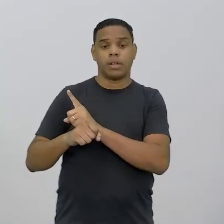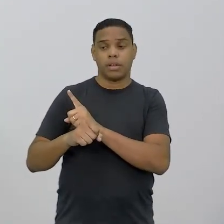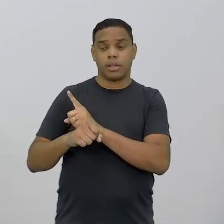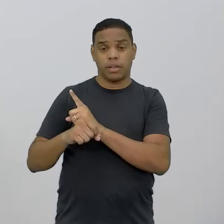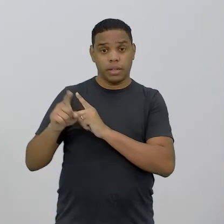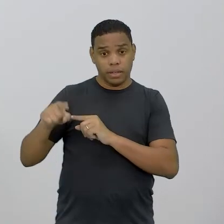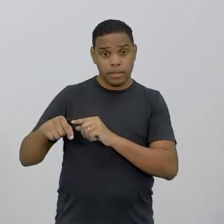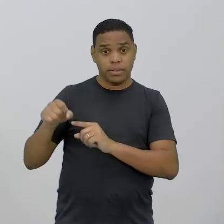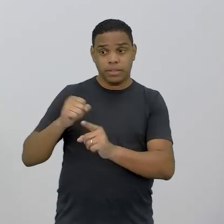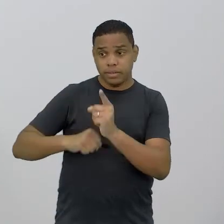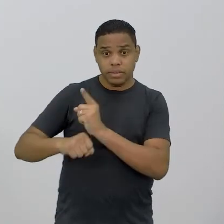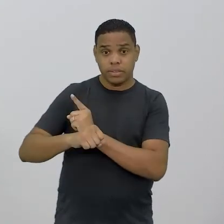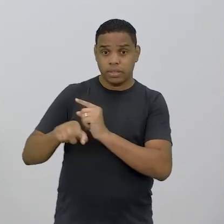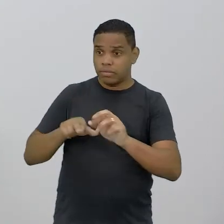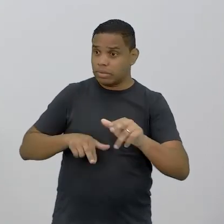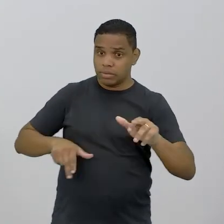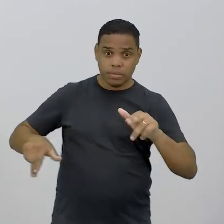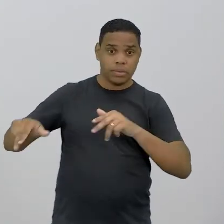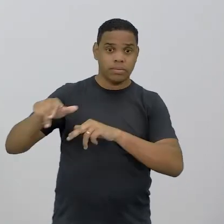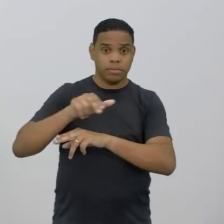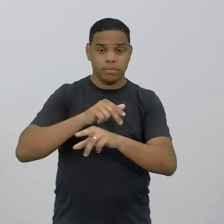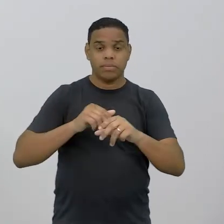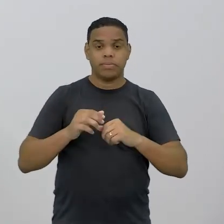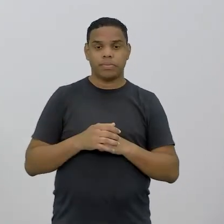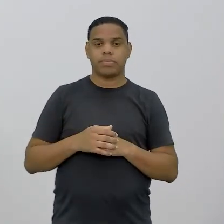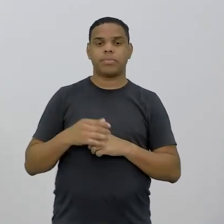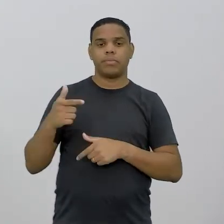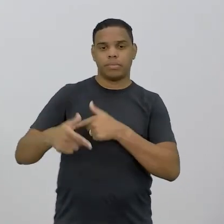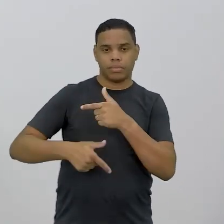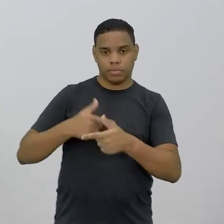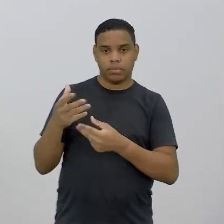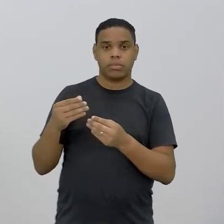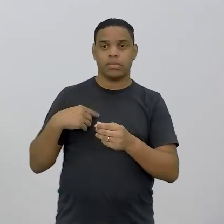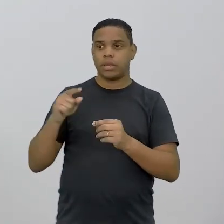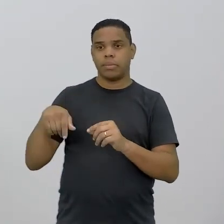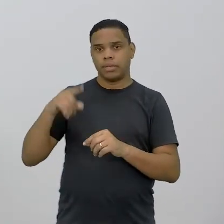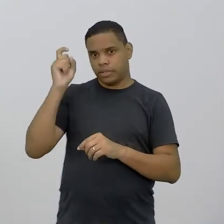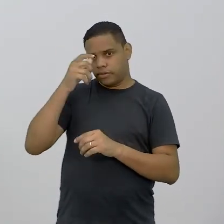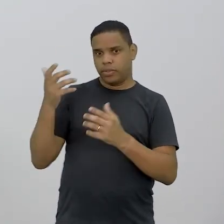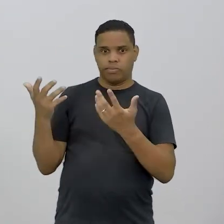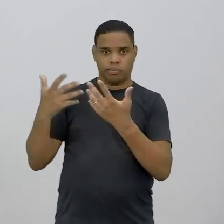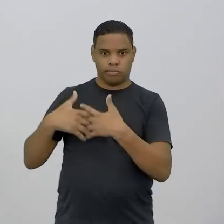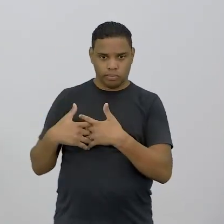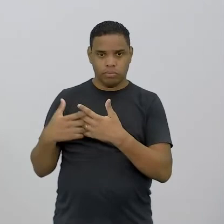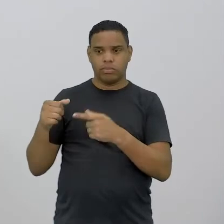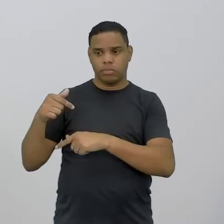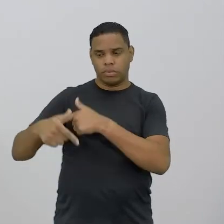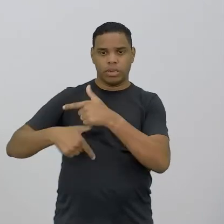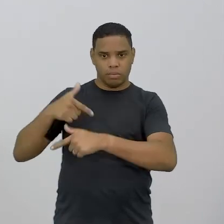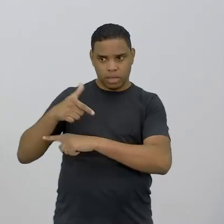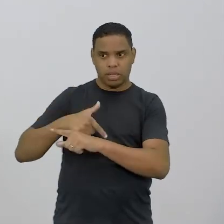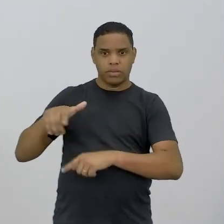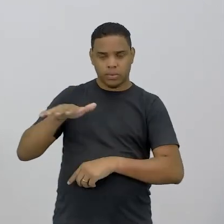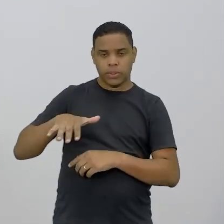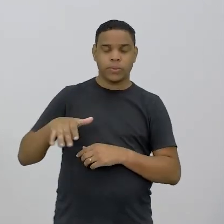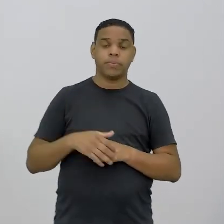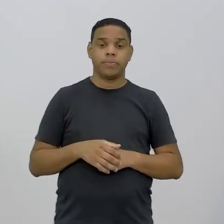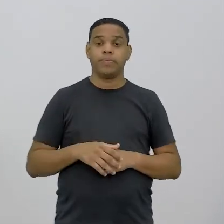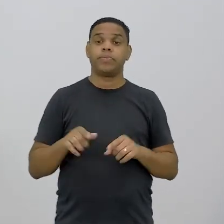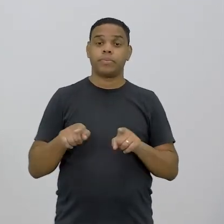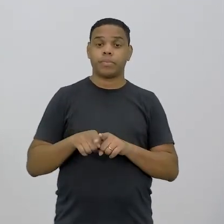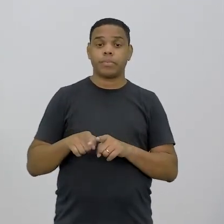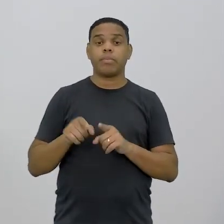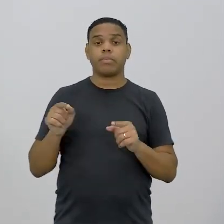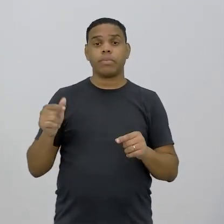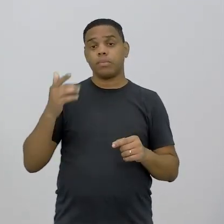completamente diversificada, né? O trabalho ele é muito mais complexo, então estou falando aí do trabalho, né? E de tal